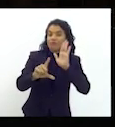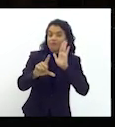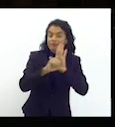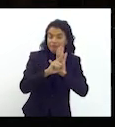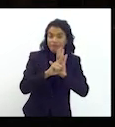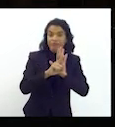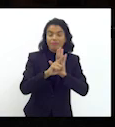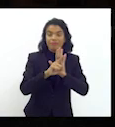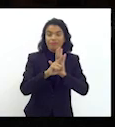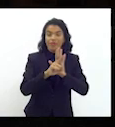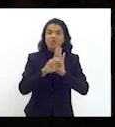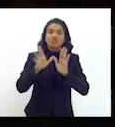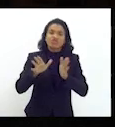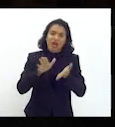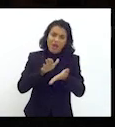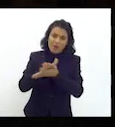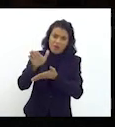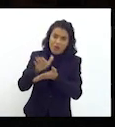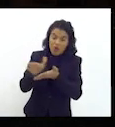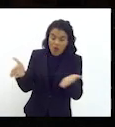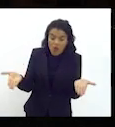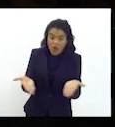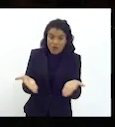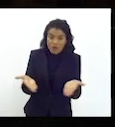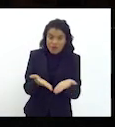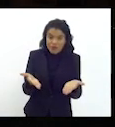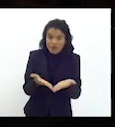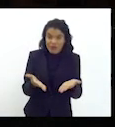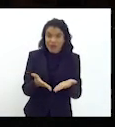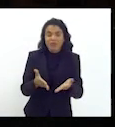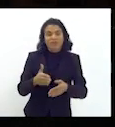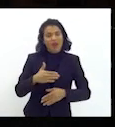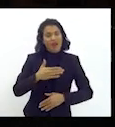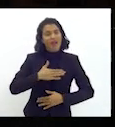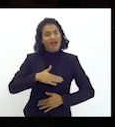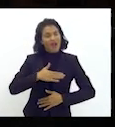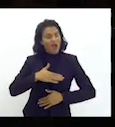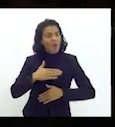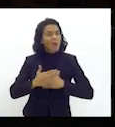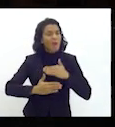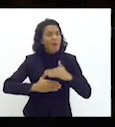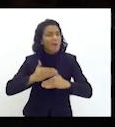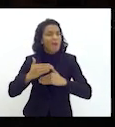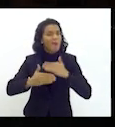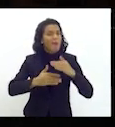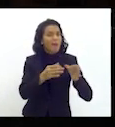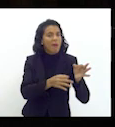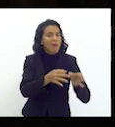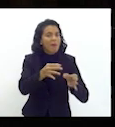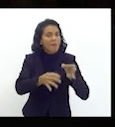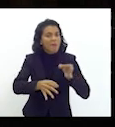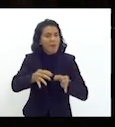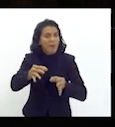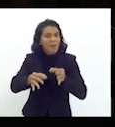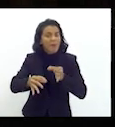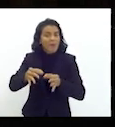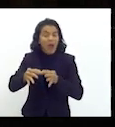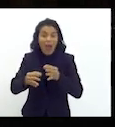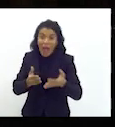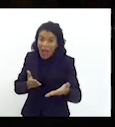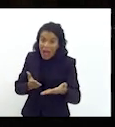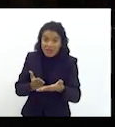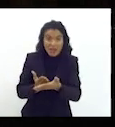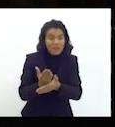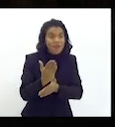lei que tá publicado hoje para andar com muita calma até que se aprove a emenda